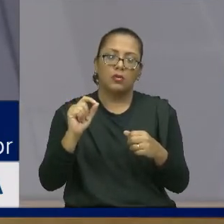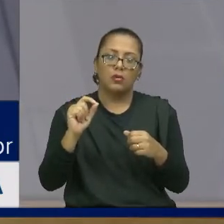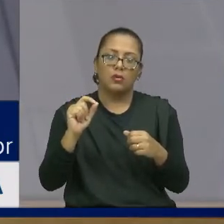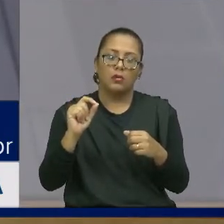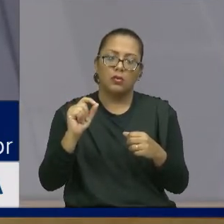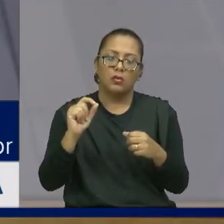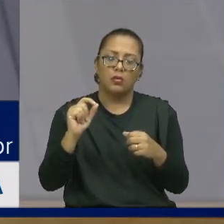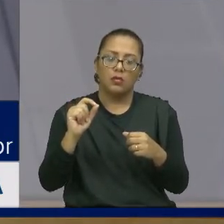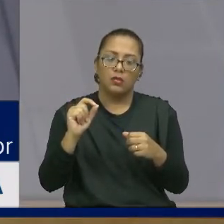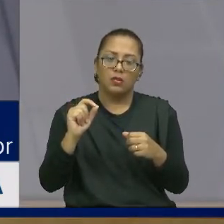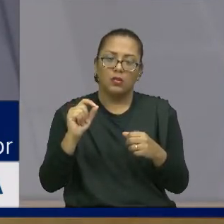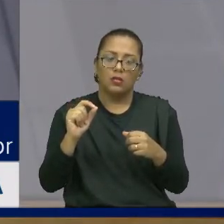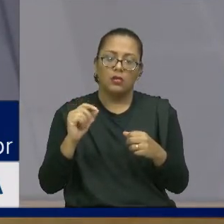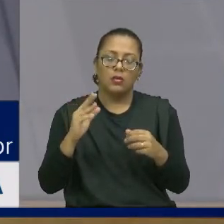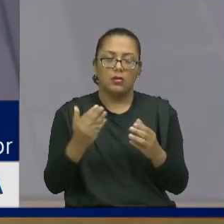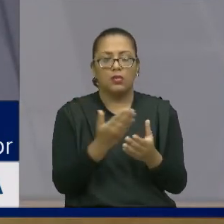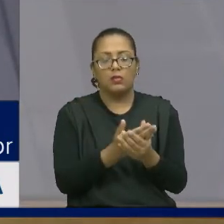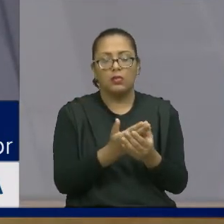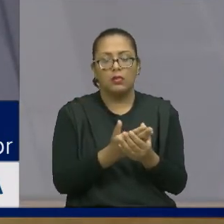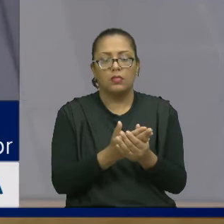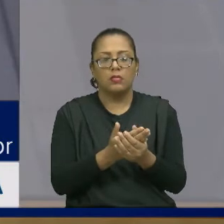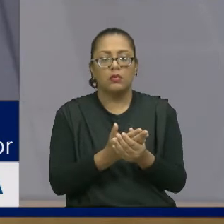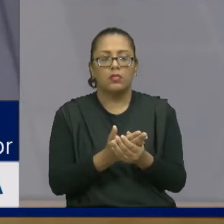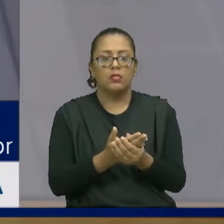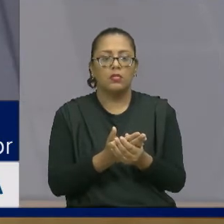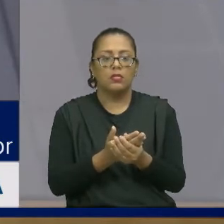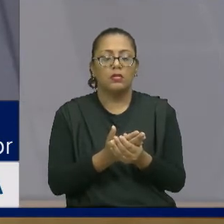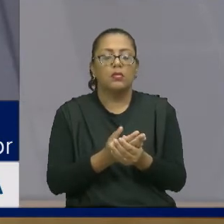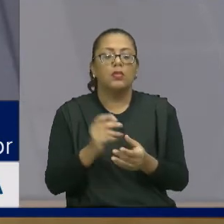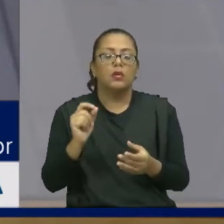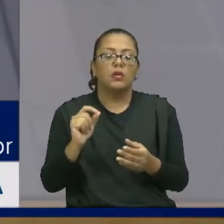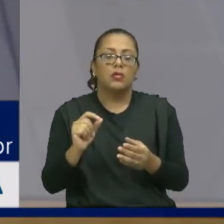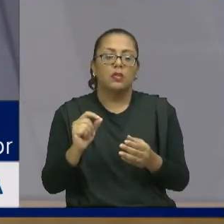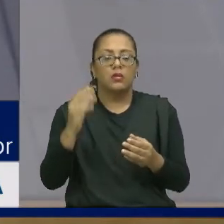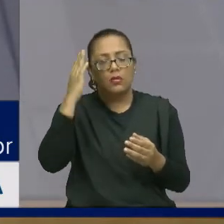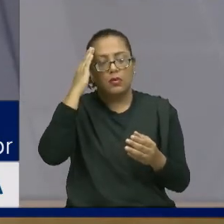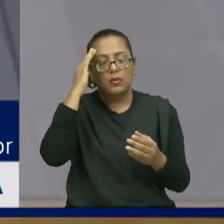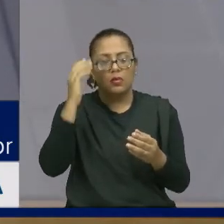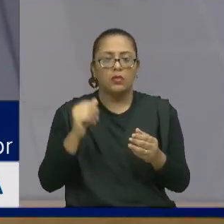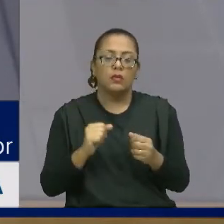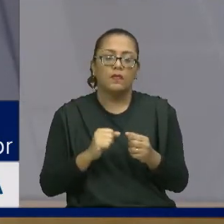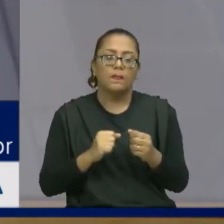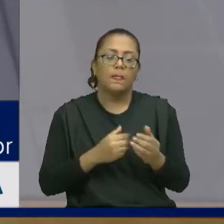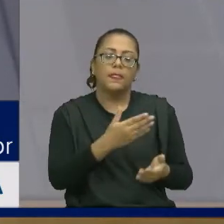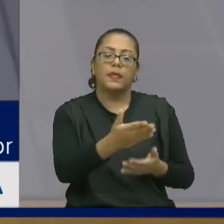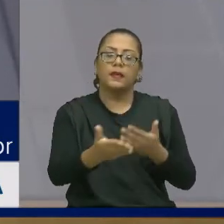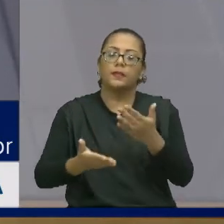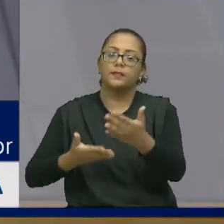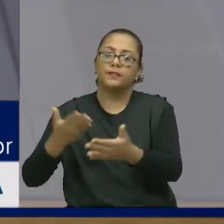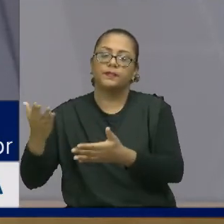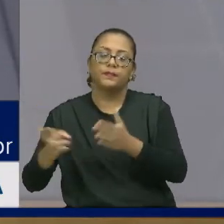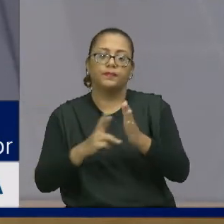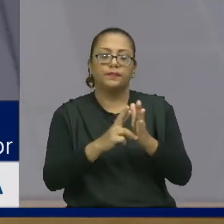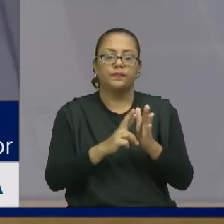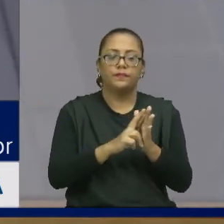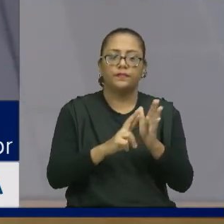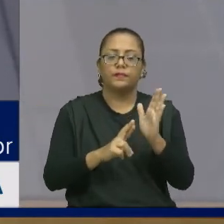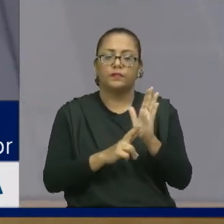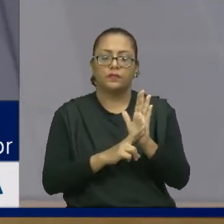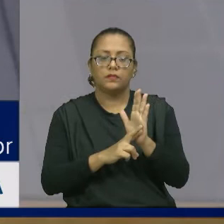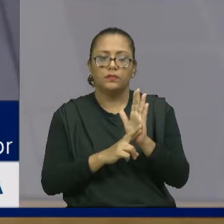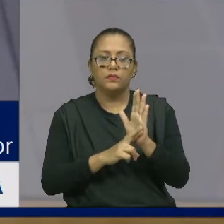subsidiariamente aos processos de sua competência, apreciar recursos sobre